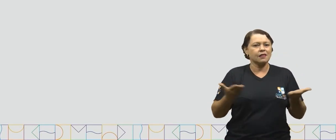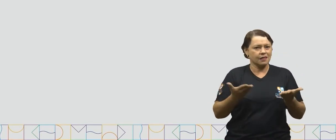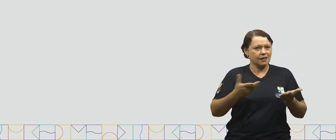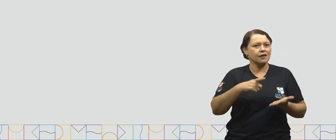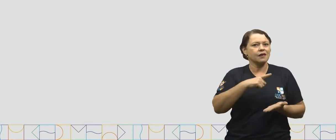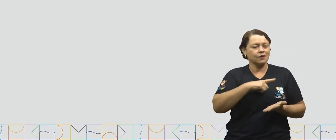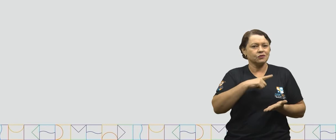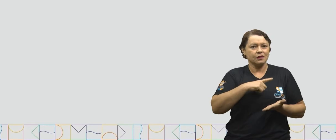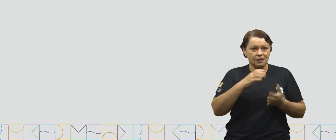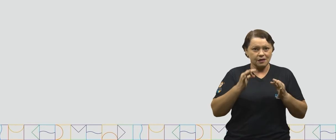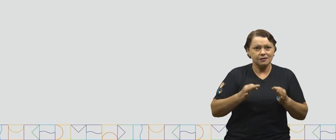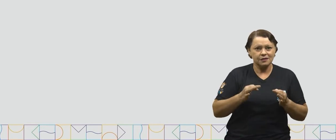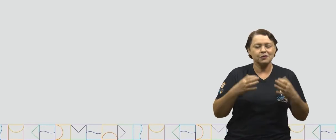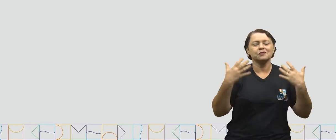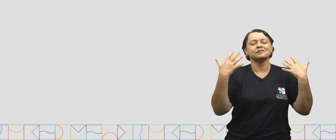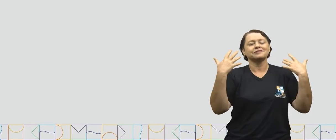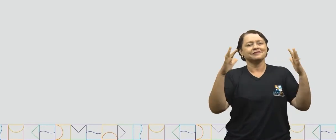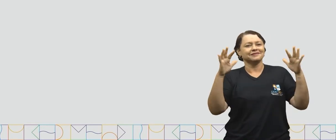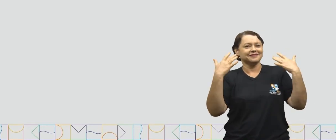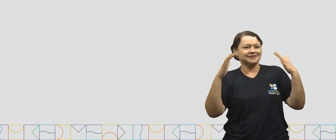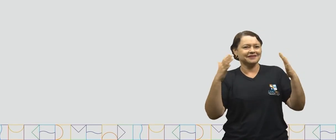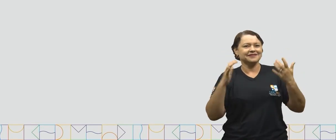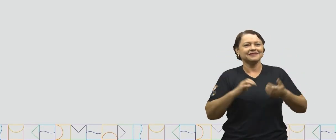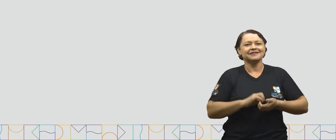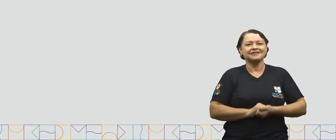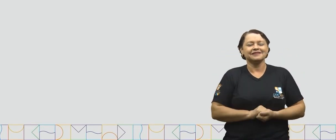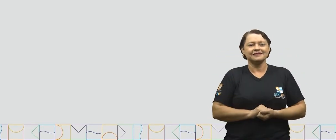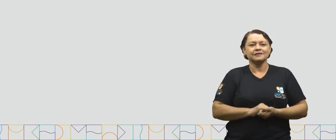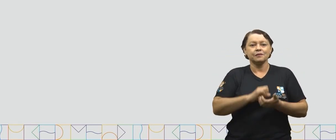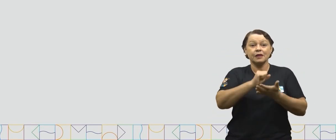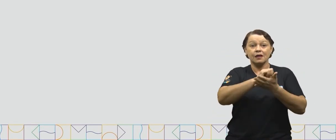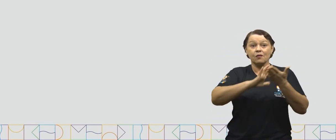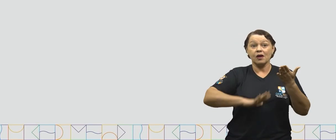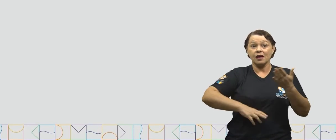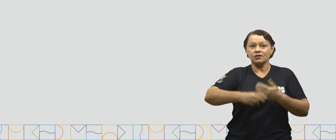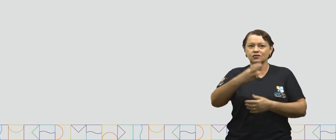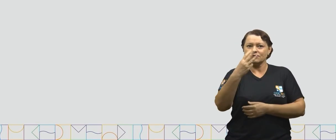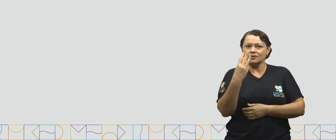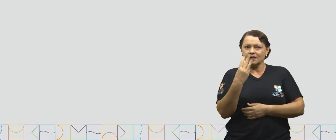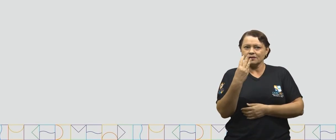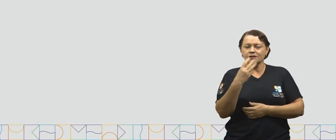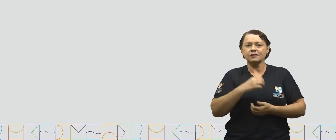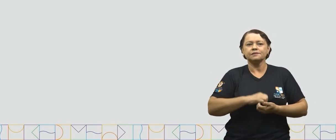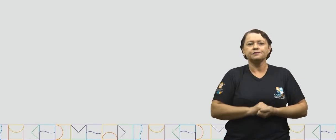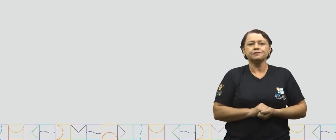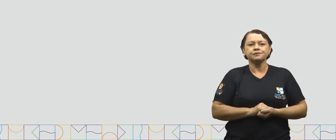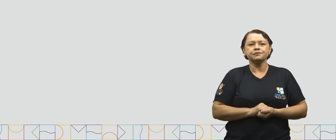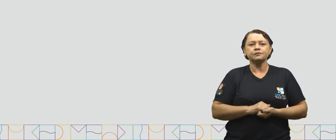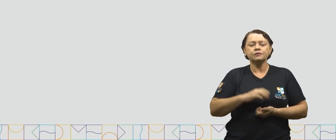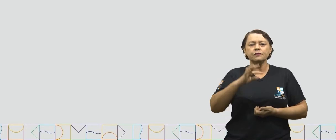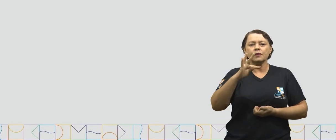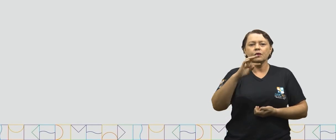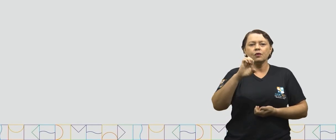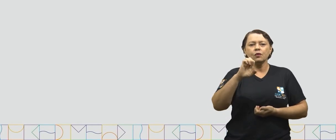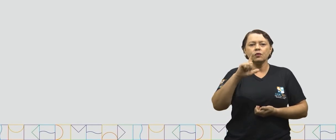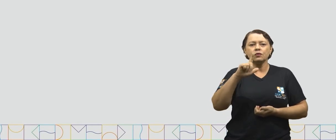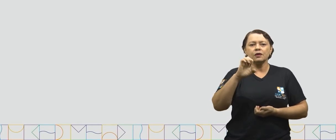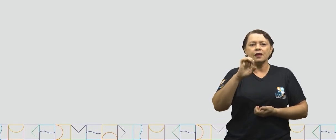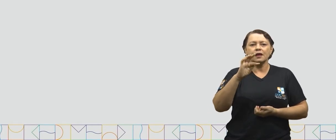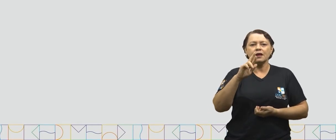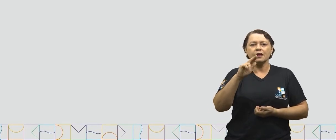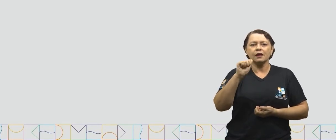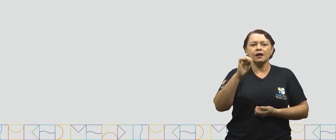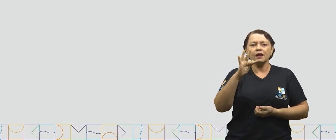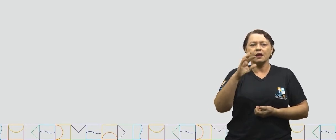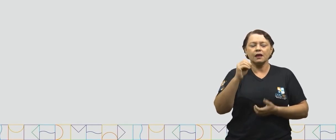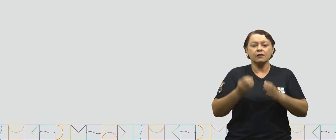existem. Acertou essa? Parabéns! Vamos à atividade 3. Atividade 3. O telégrafo surgiu a